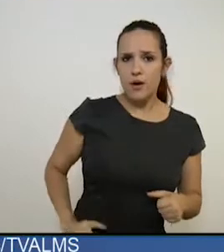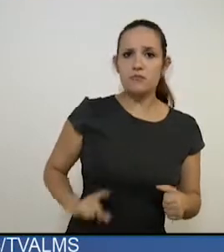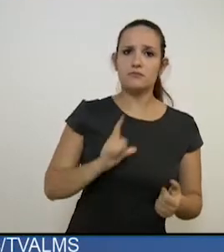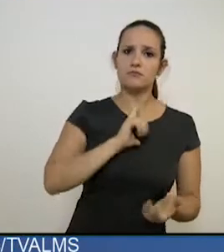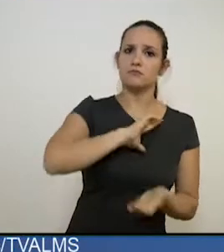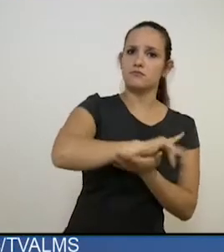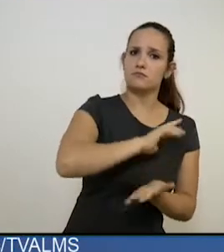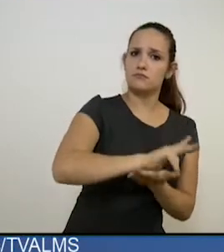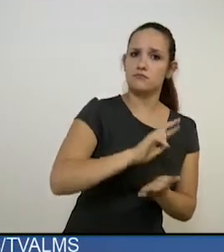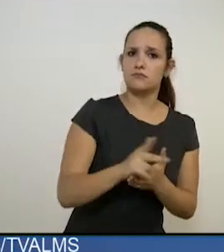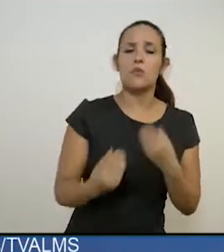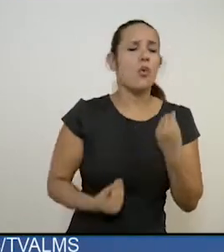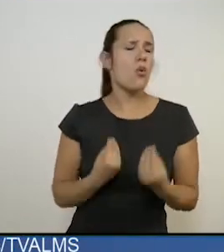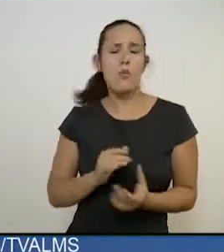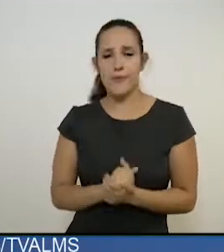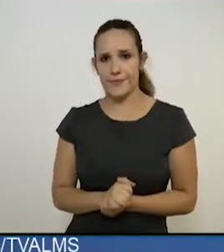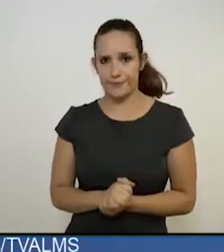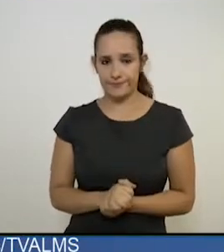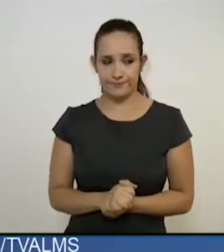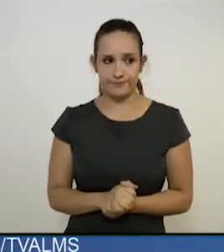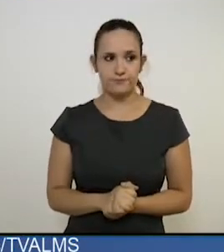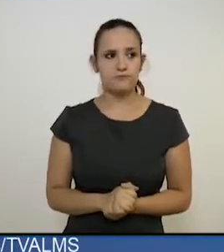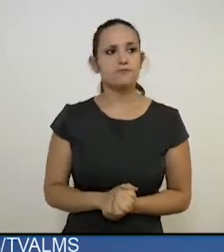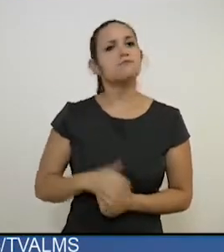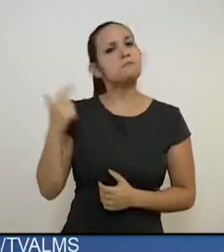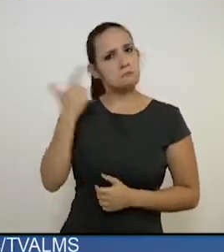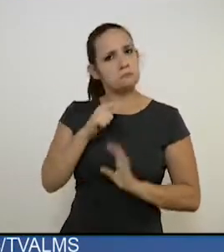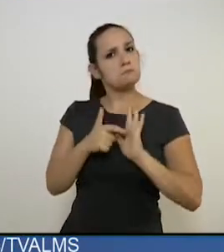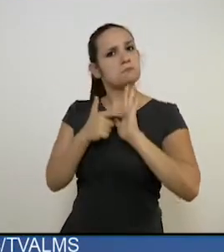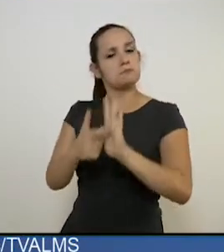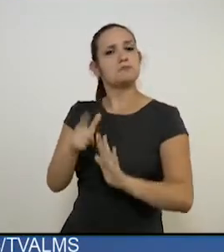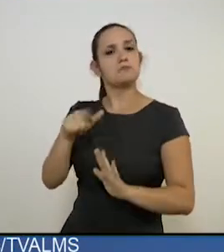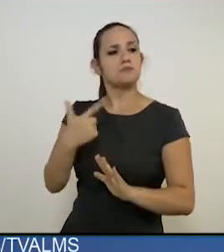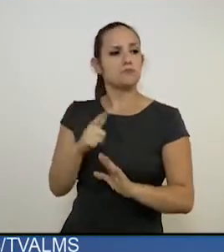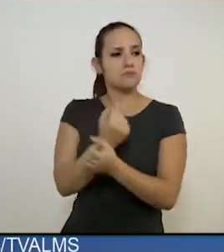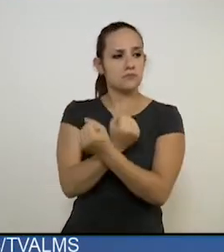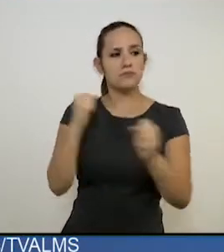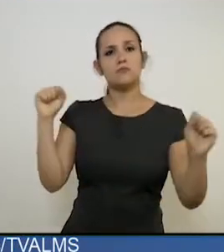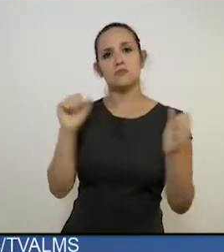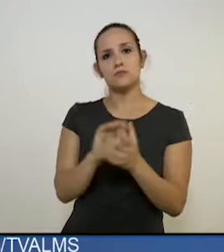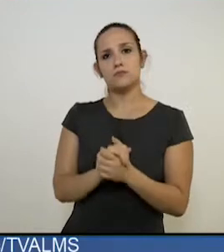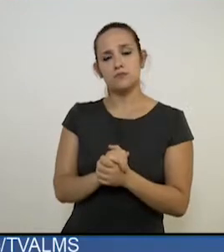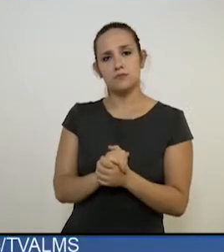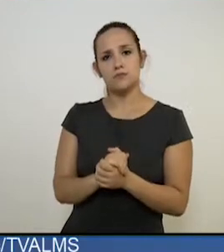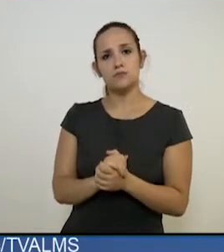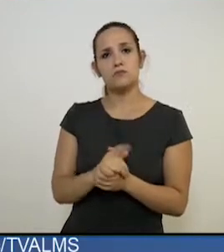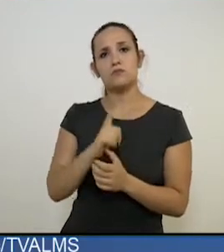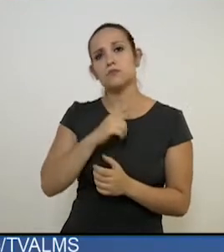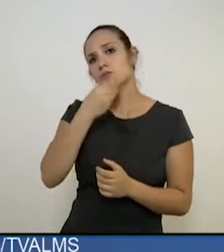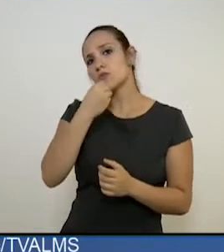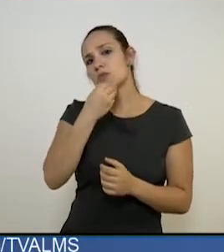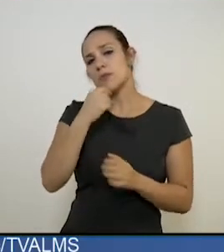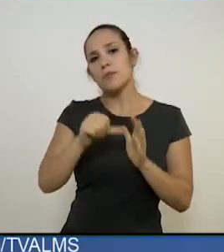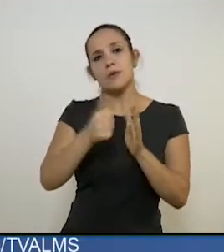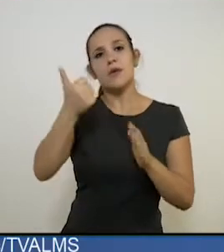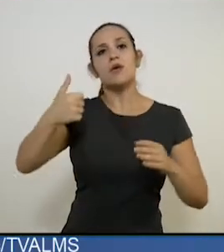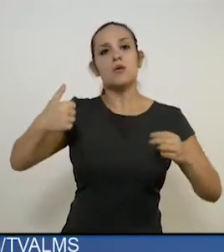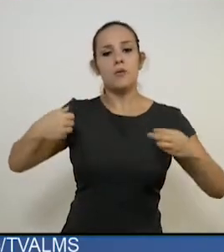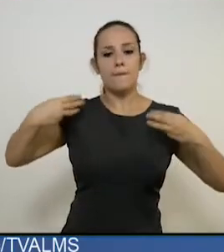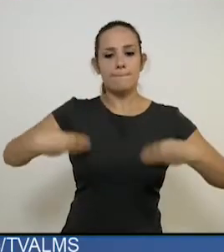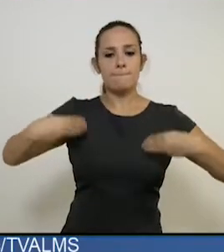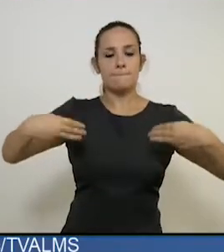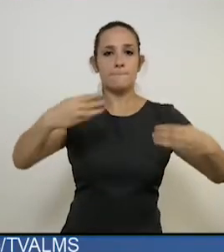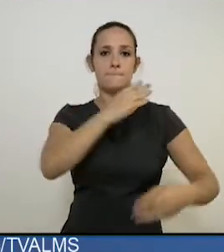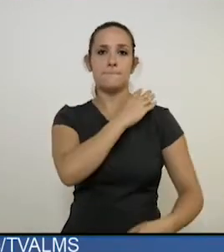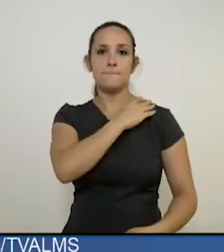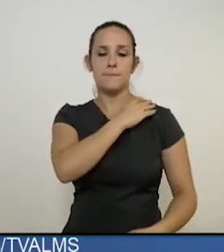E para provar que isso não é impossível, trago a vocês o exemplo do primeiro-ministro canadense,